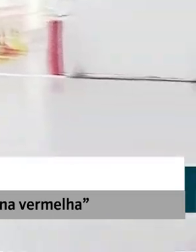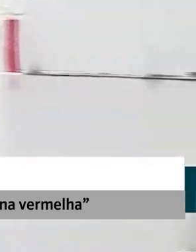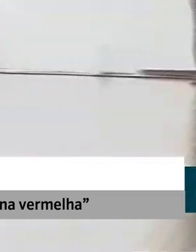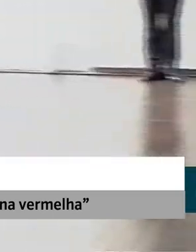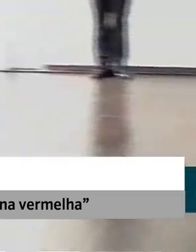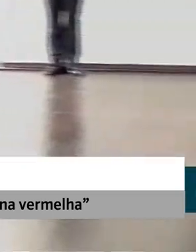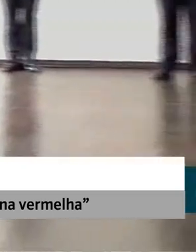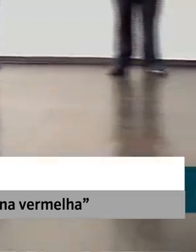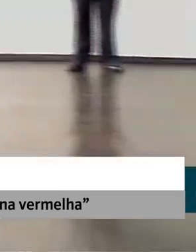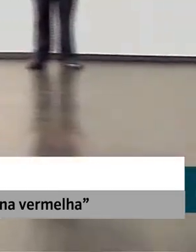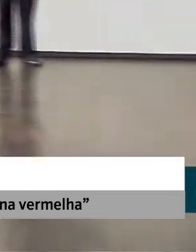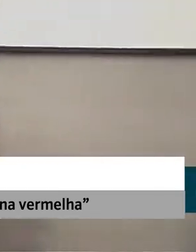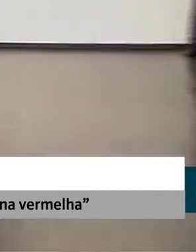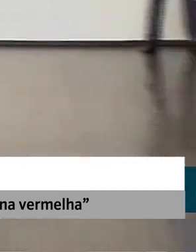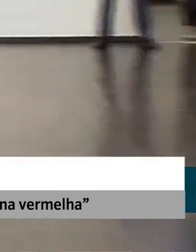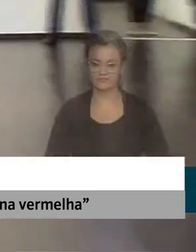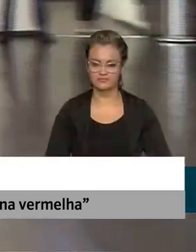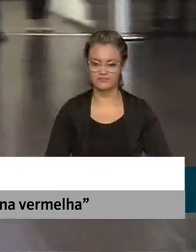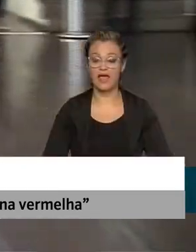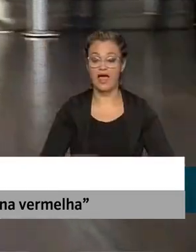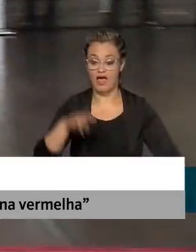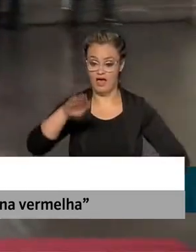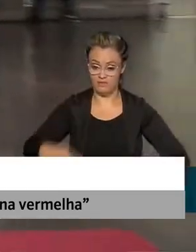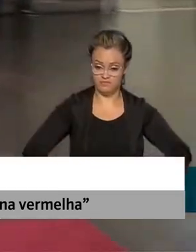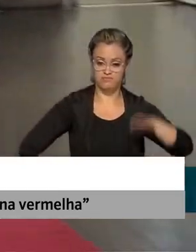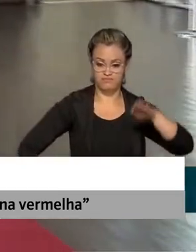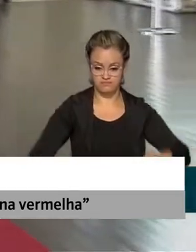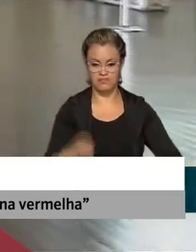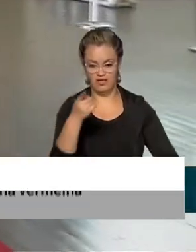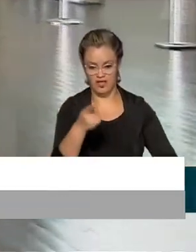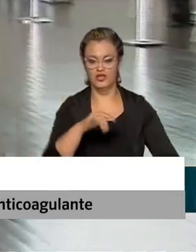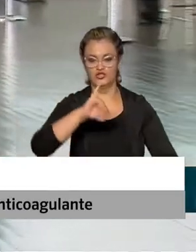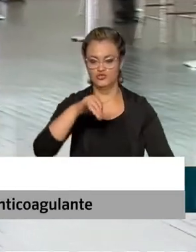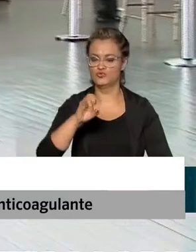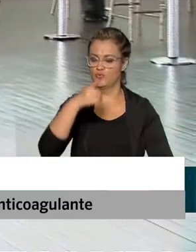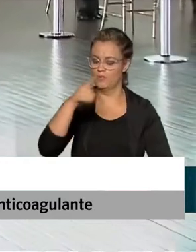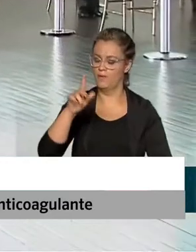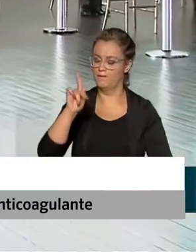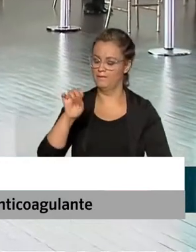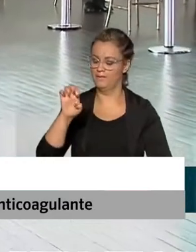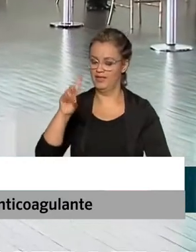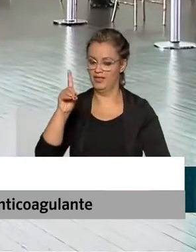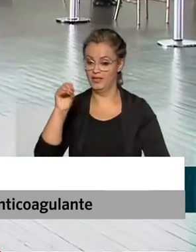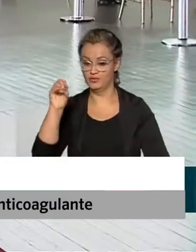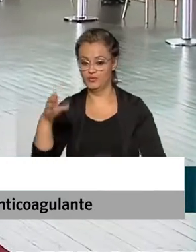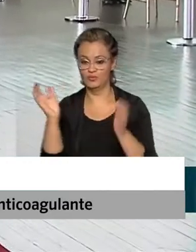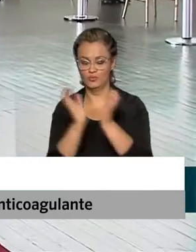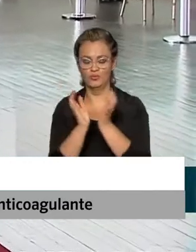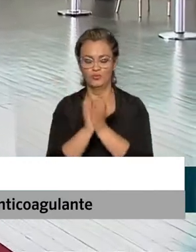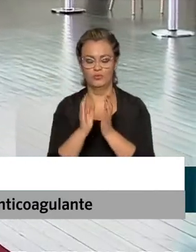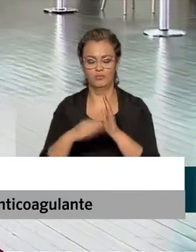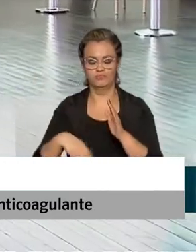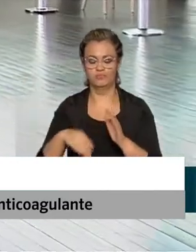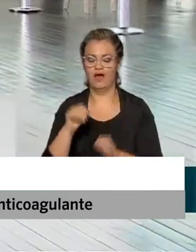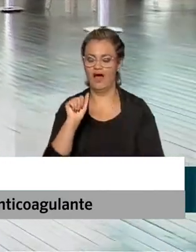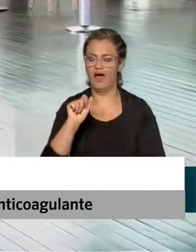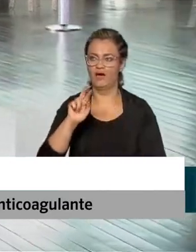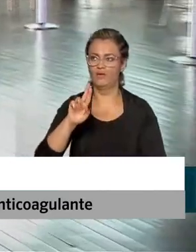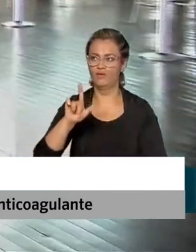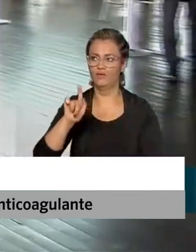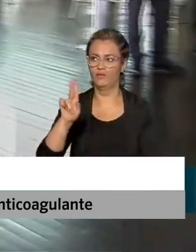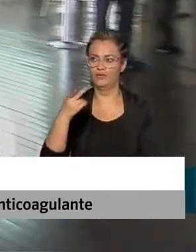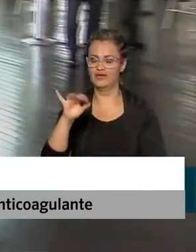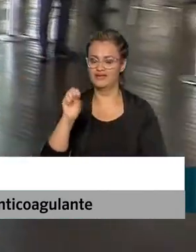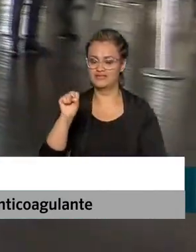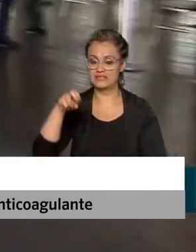Conduzido pelo cadete de cavalaria João Pedro Castro Brum Silva Gomes, da Academia Militar das Agulhas Negras,